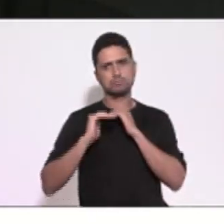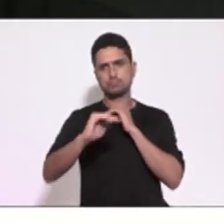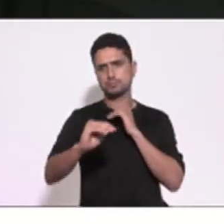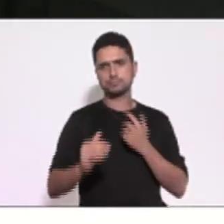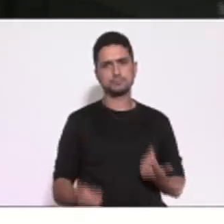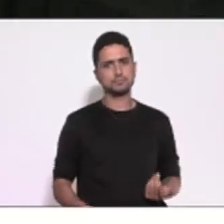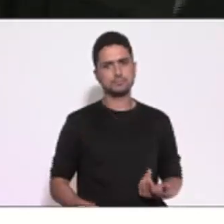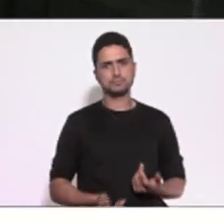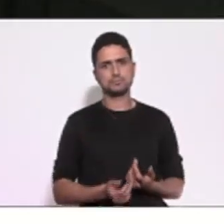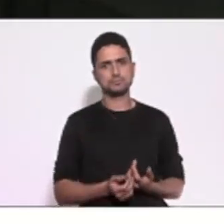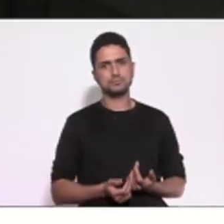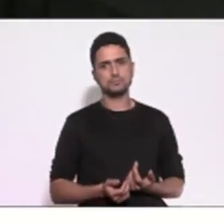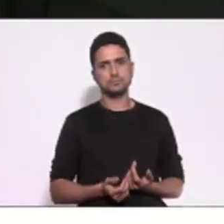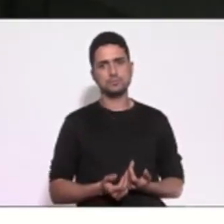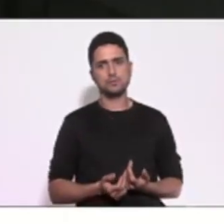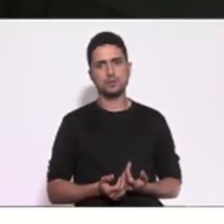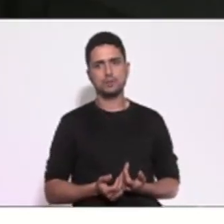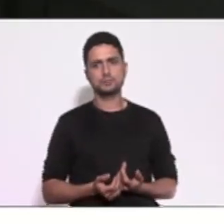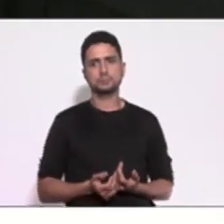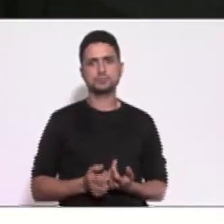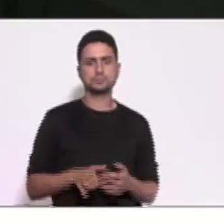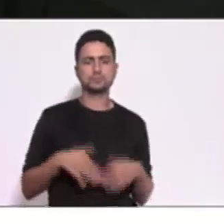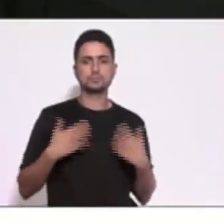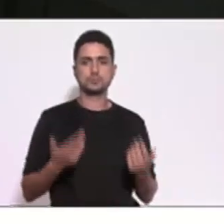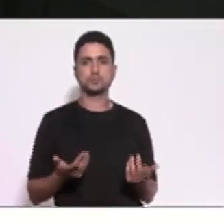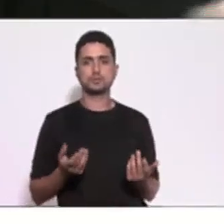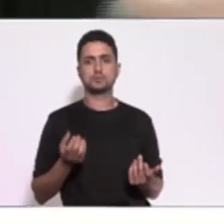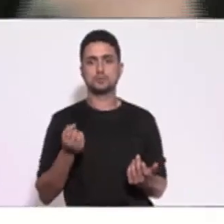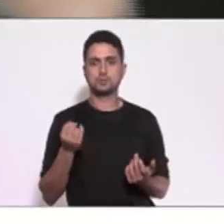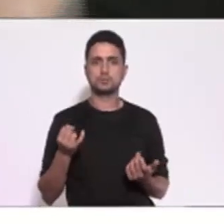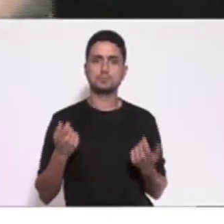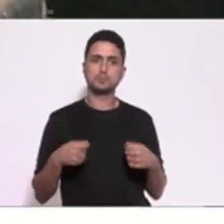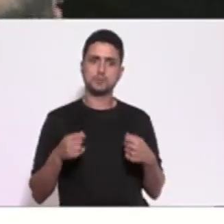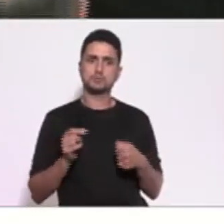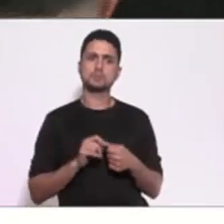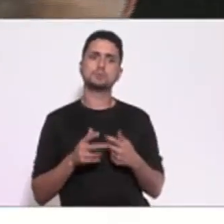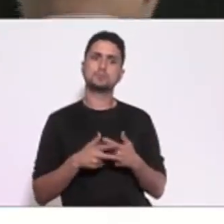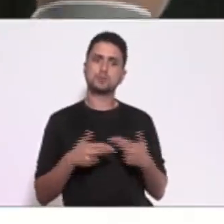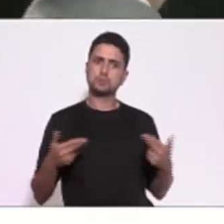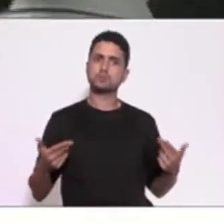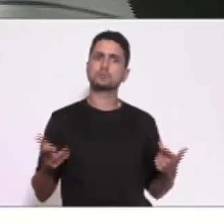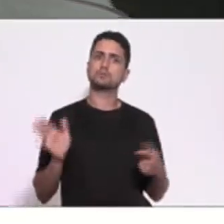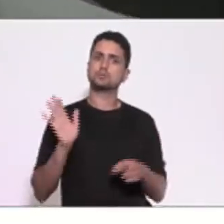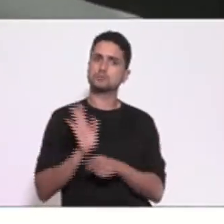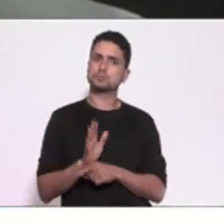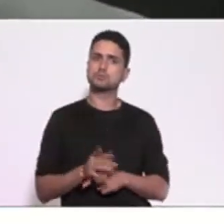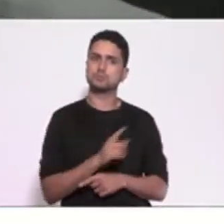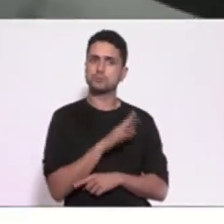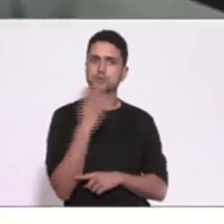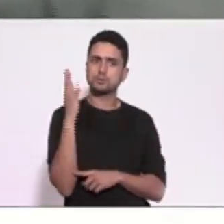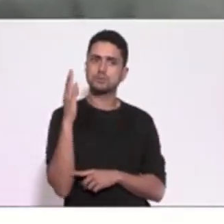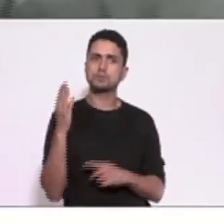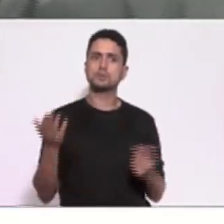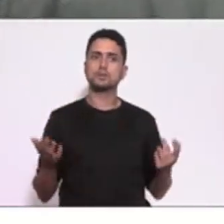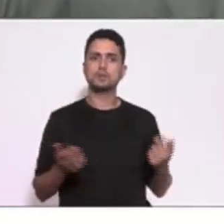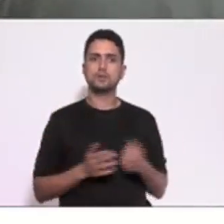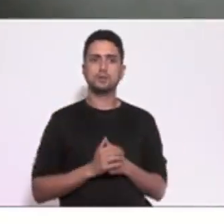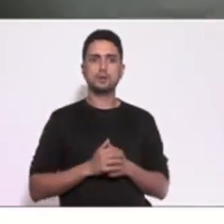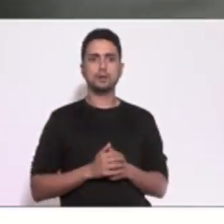vitalidade econômica. Então, se tem que se fazer alguma coisa em termos de ordenamento,